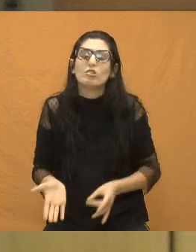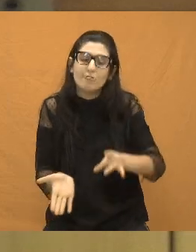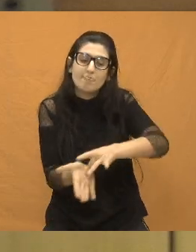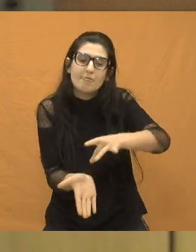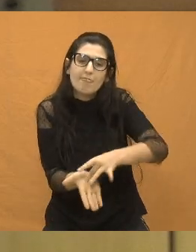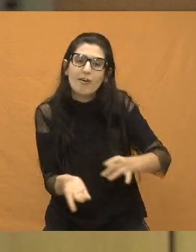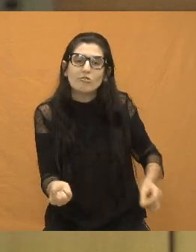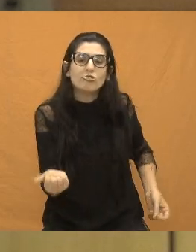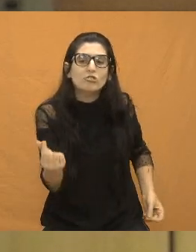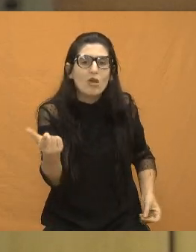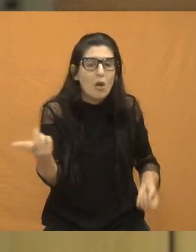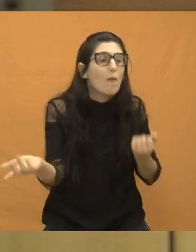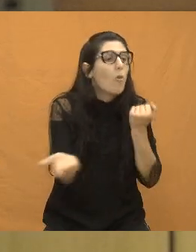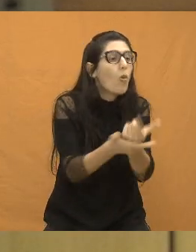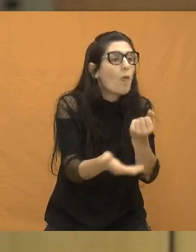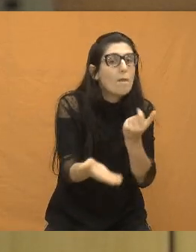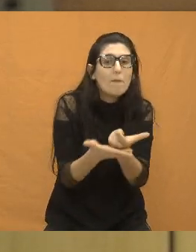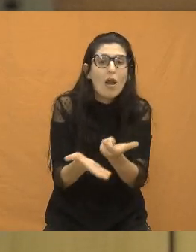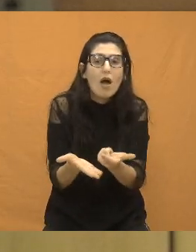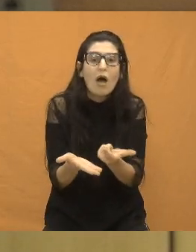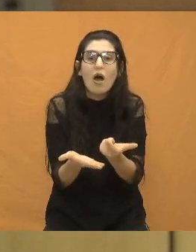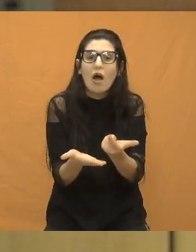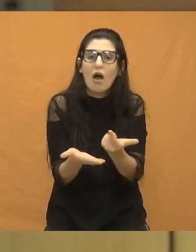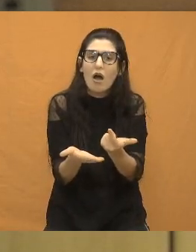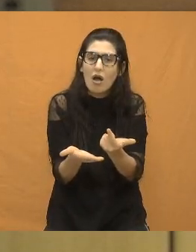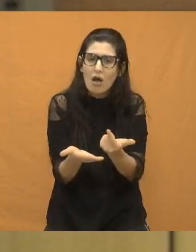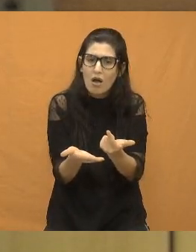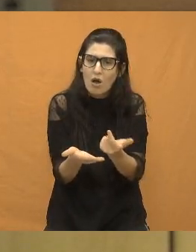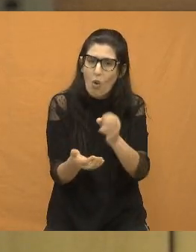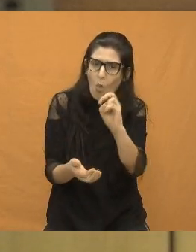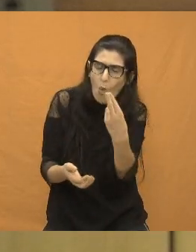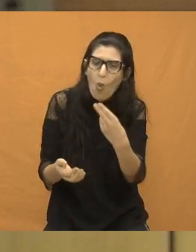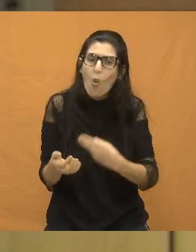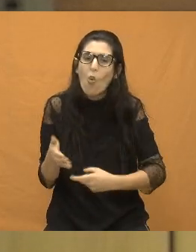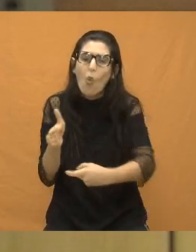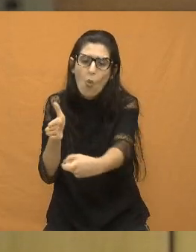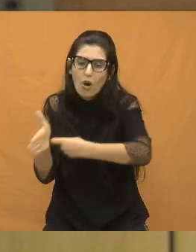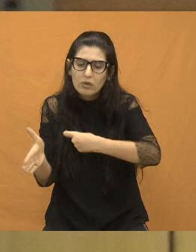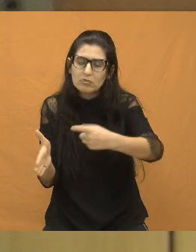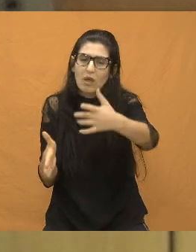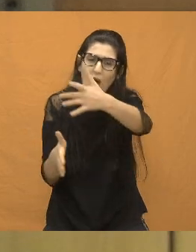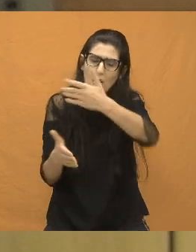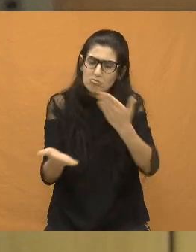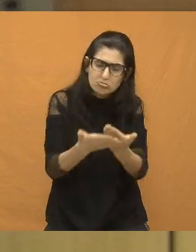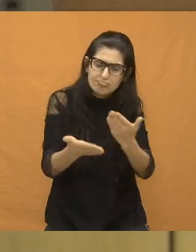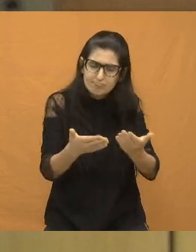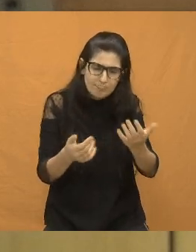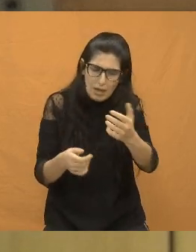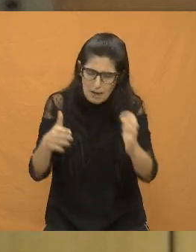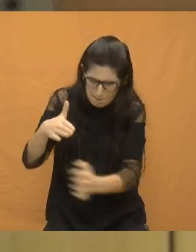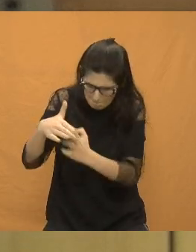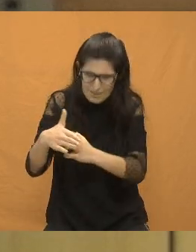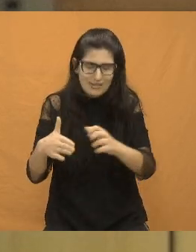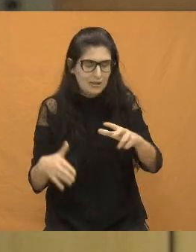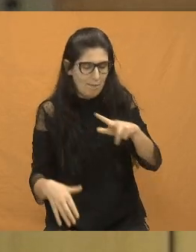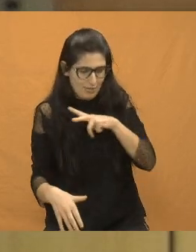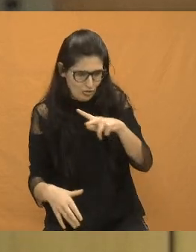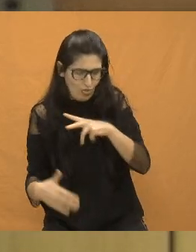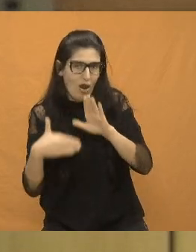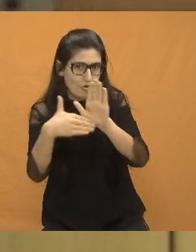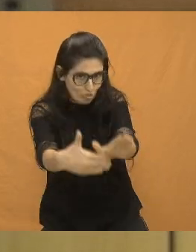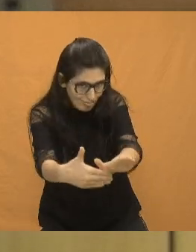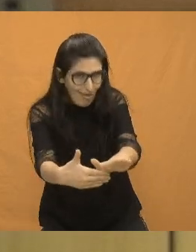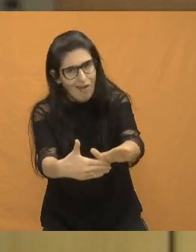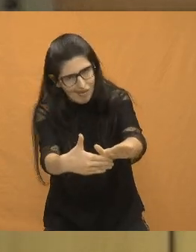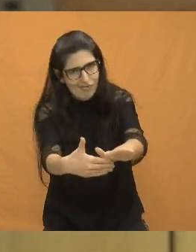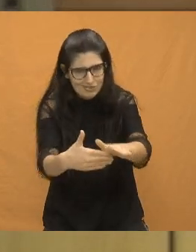poder comprar ou contratar a prestação de serviço e depois de executar, no